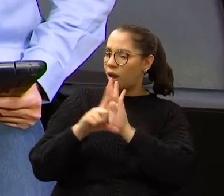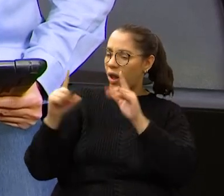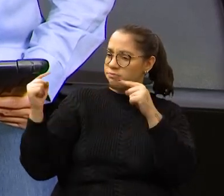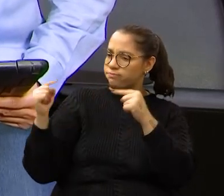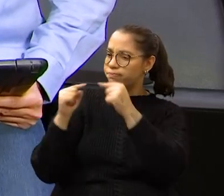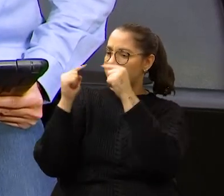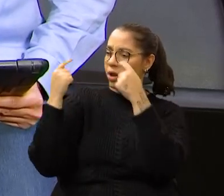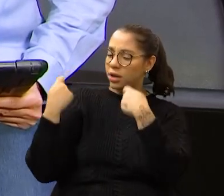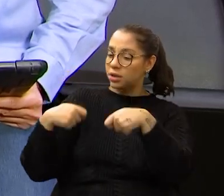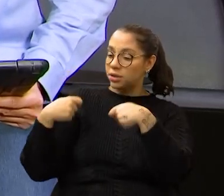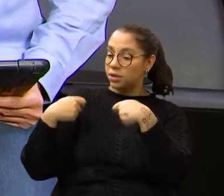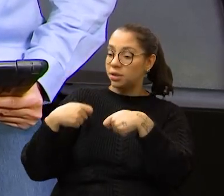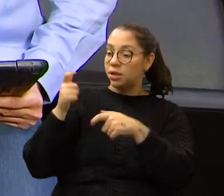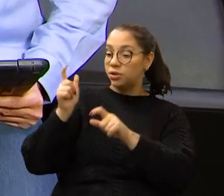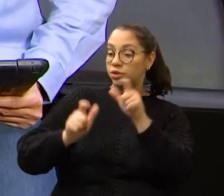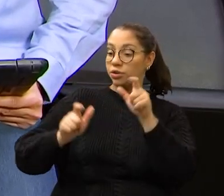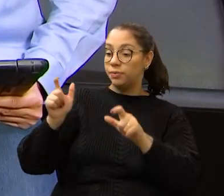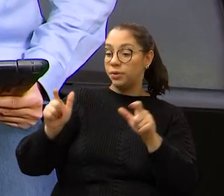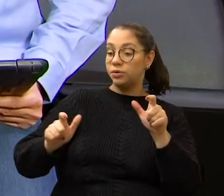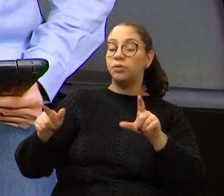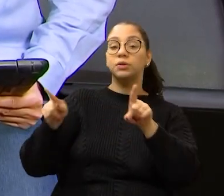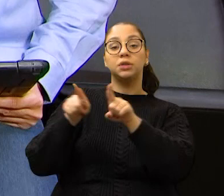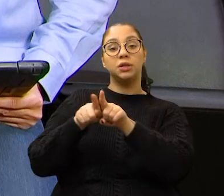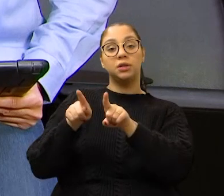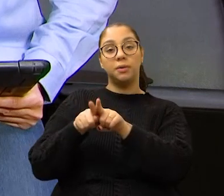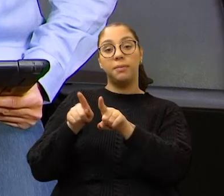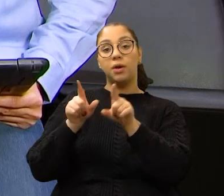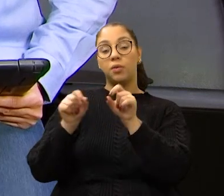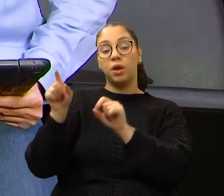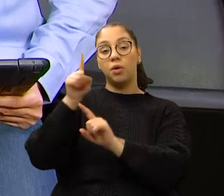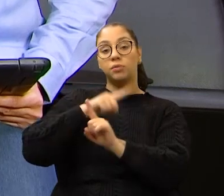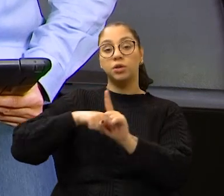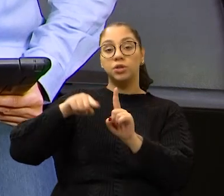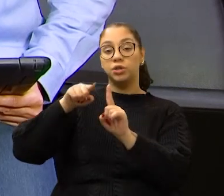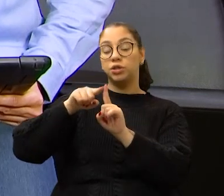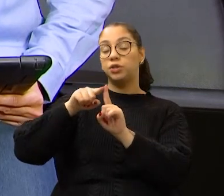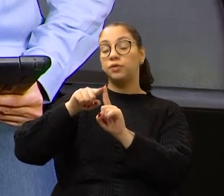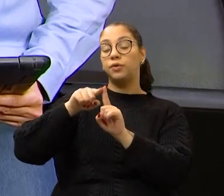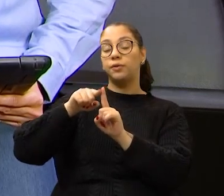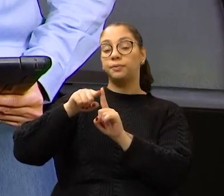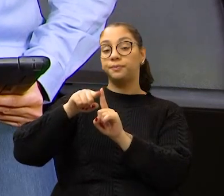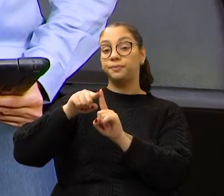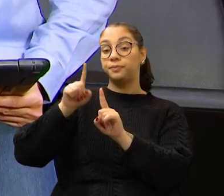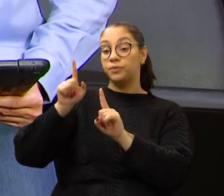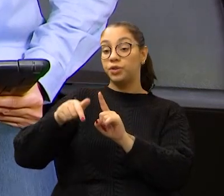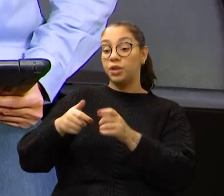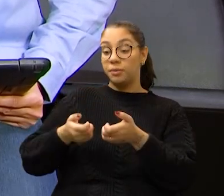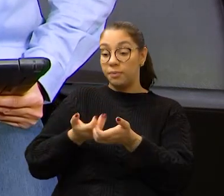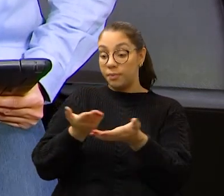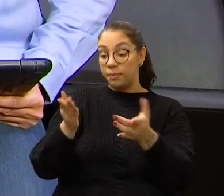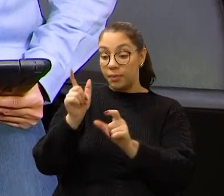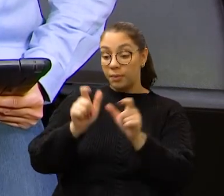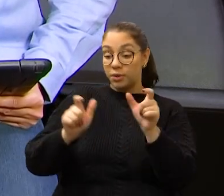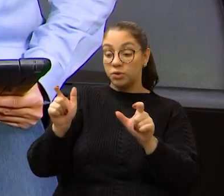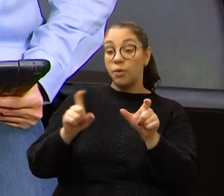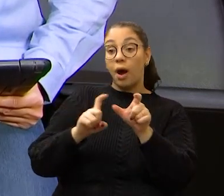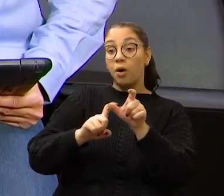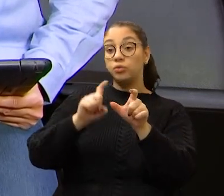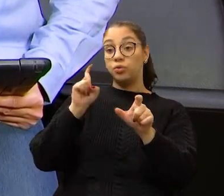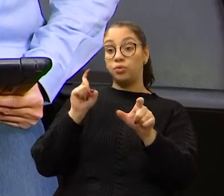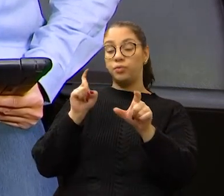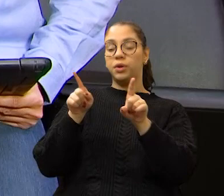vai ao encontro de uma necessidade dessas pessoas e também tem o intuito de dar autonomia